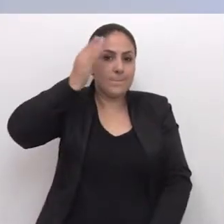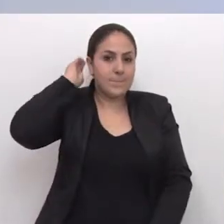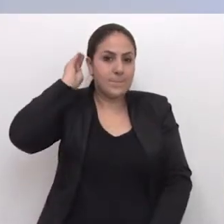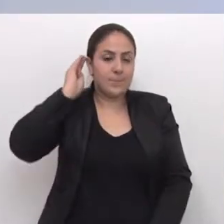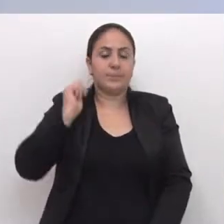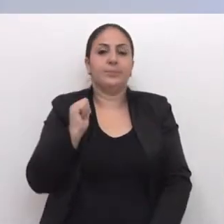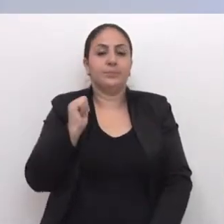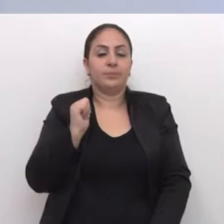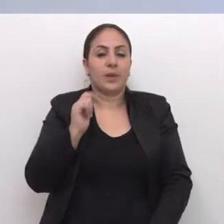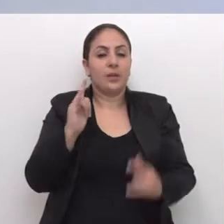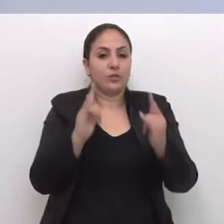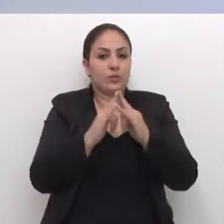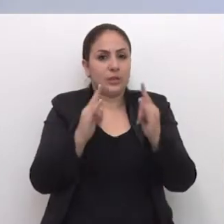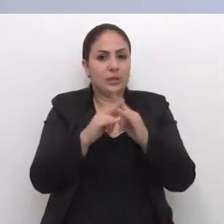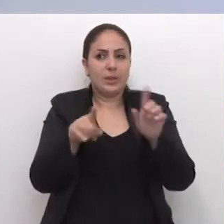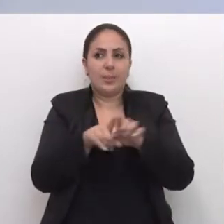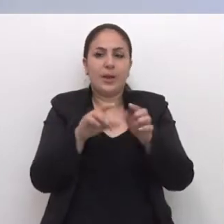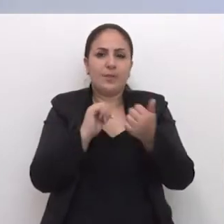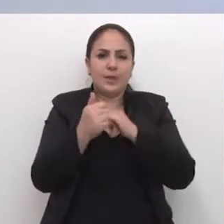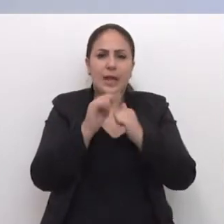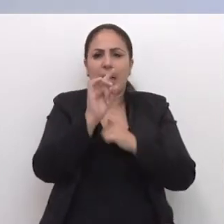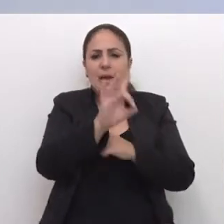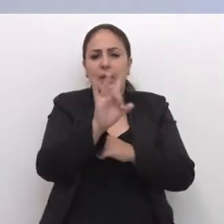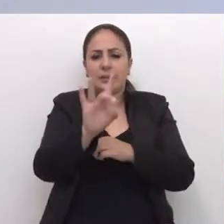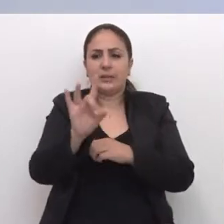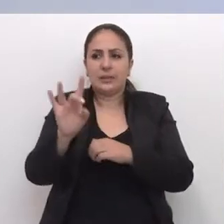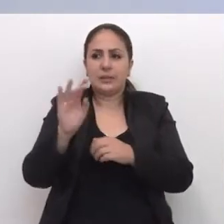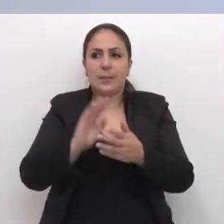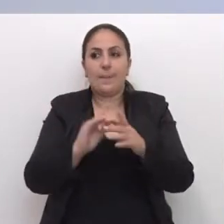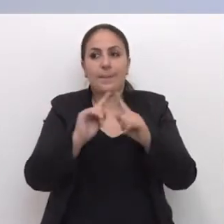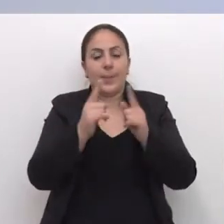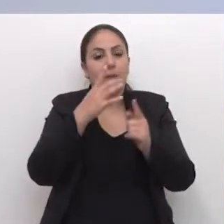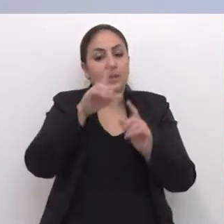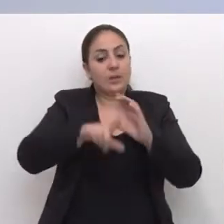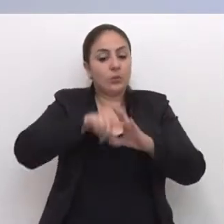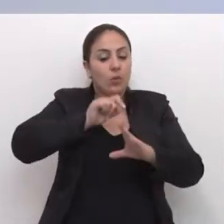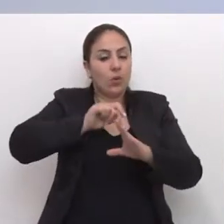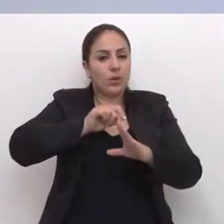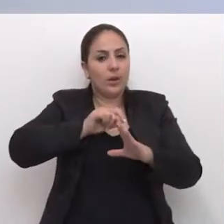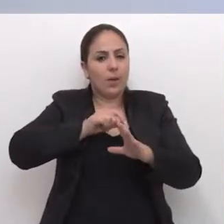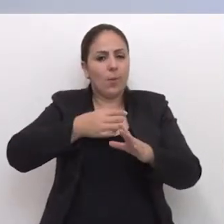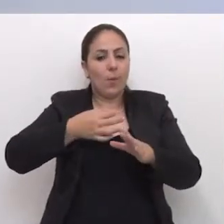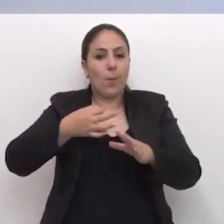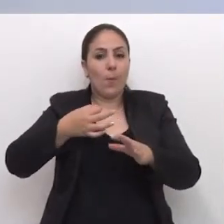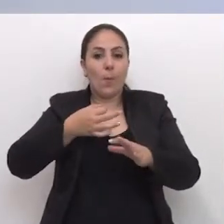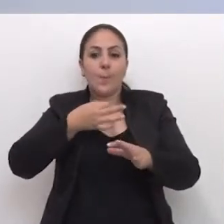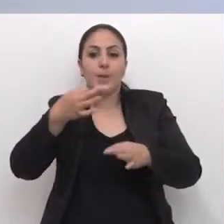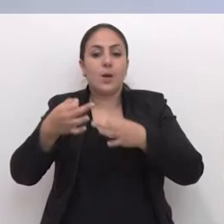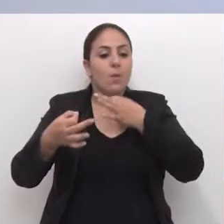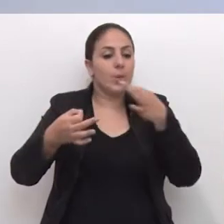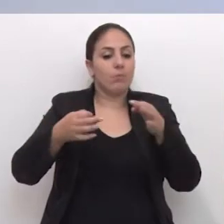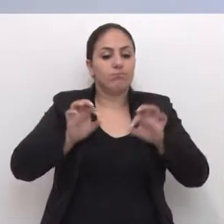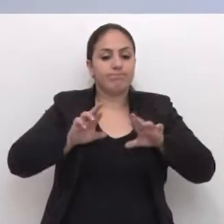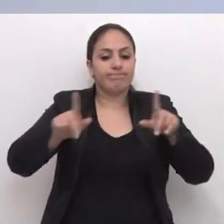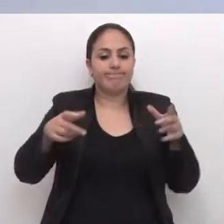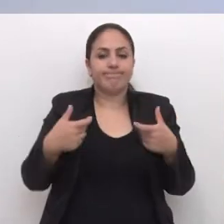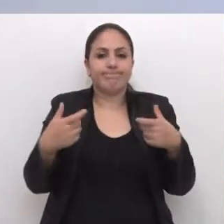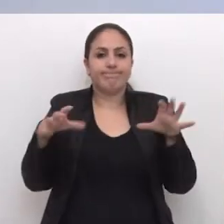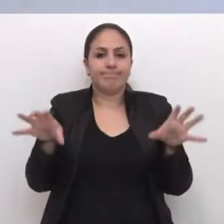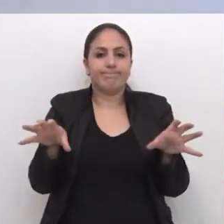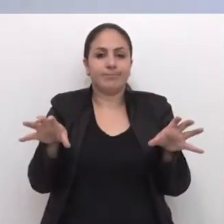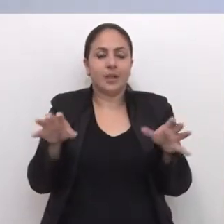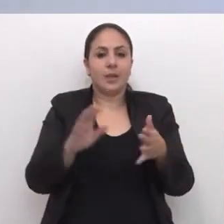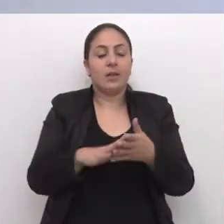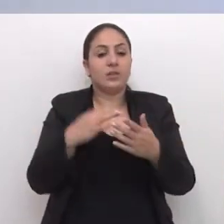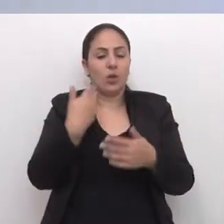Temer. O órgão ainda vai avaliar cada caso, mas a decisão divide opiniões. No Parlamento